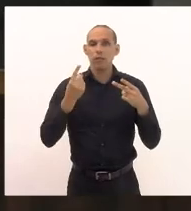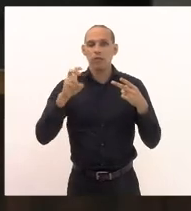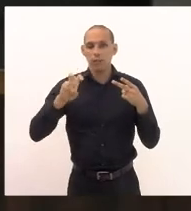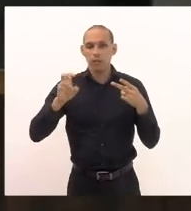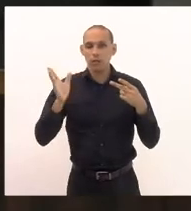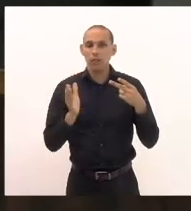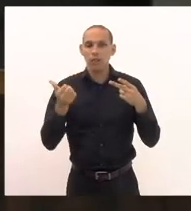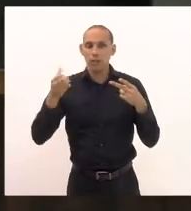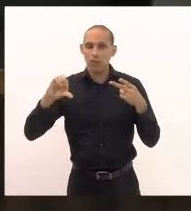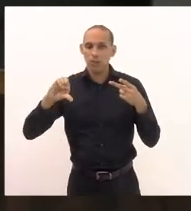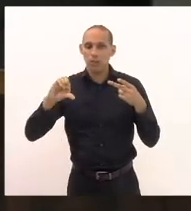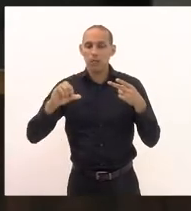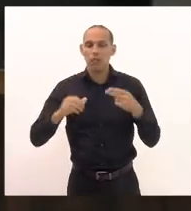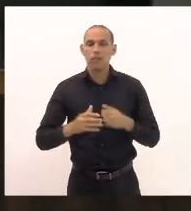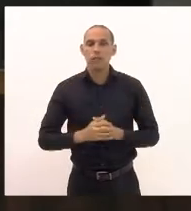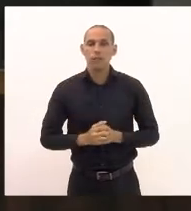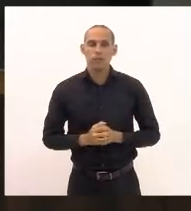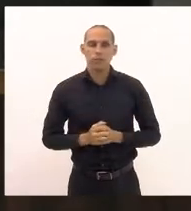915-19,